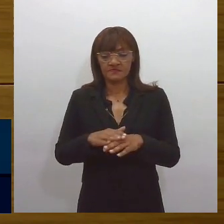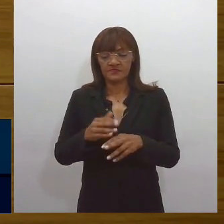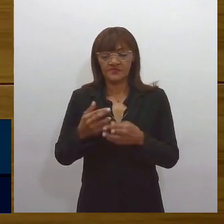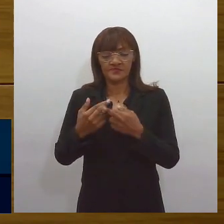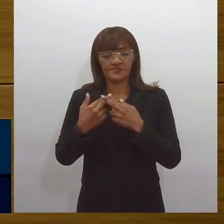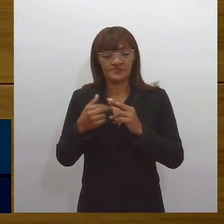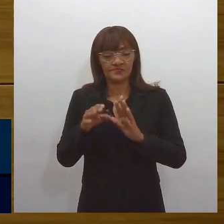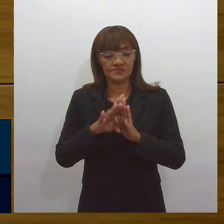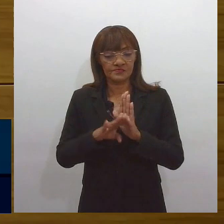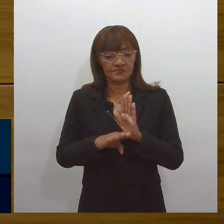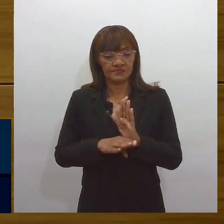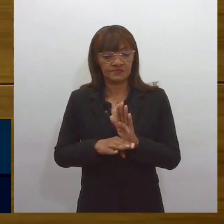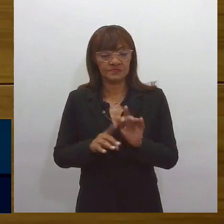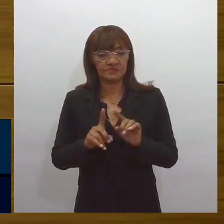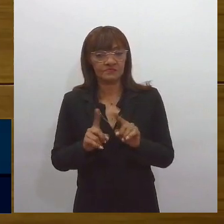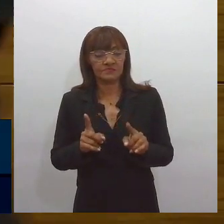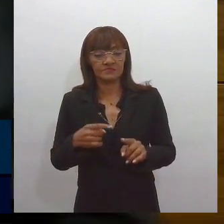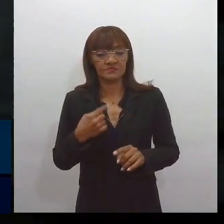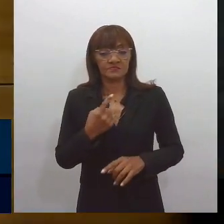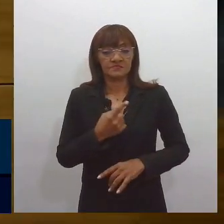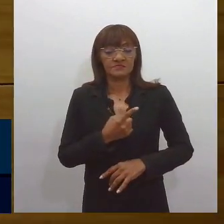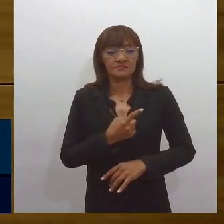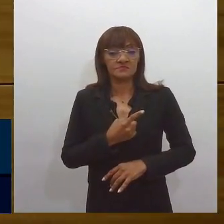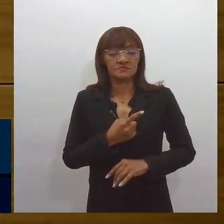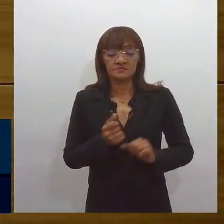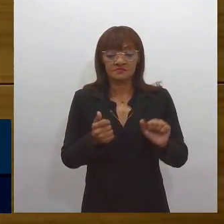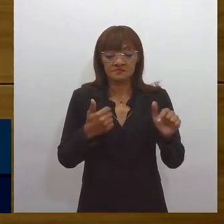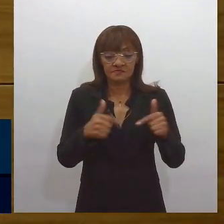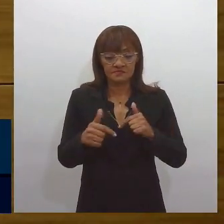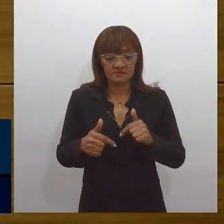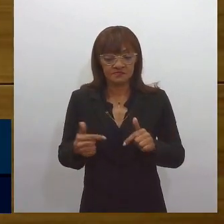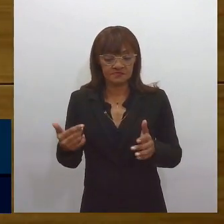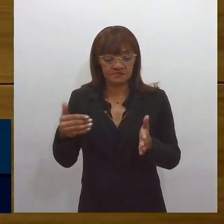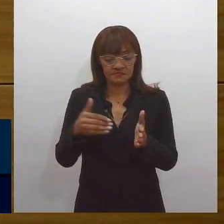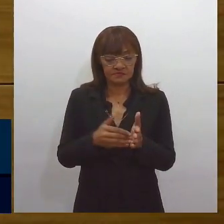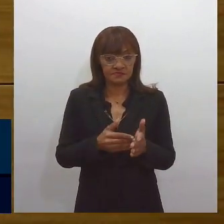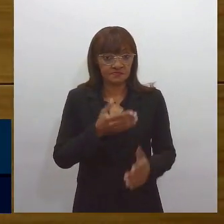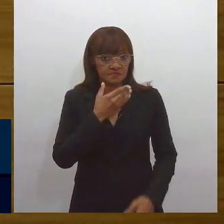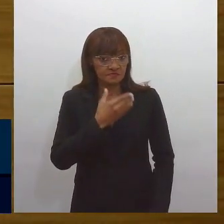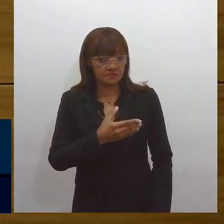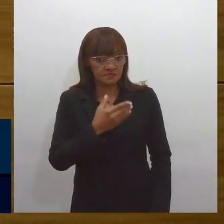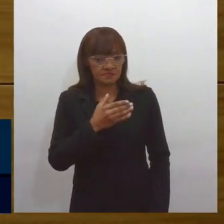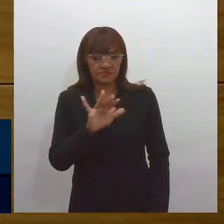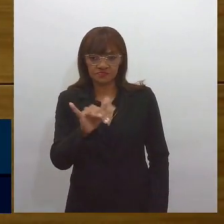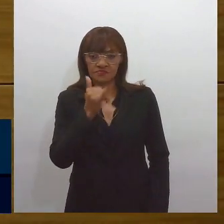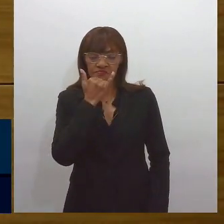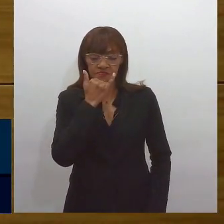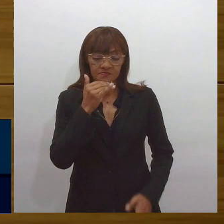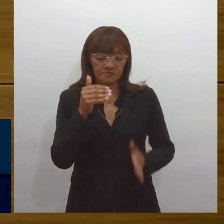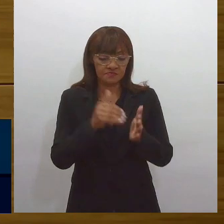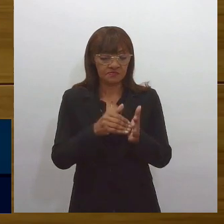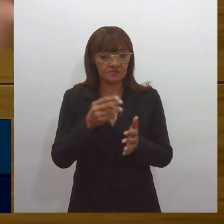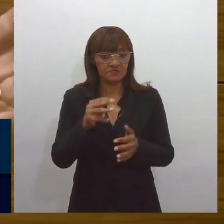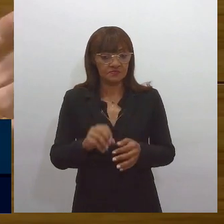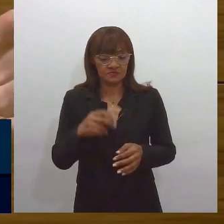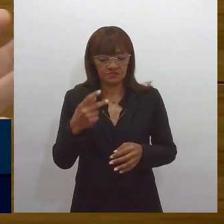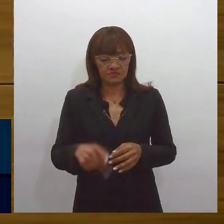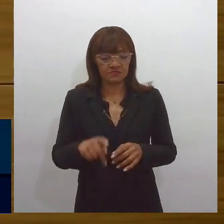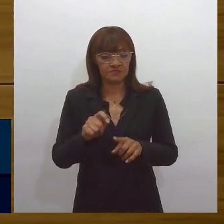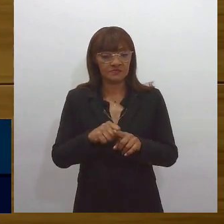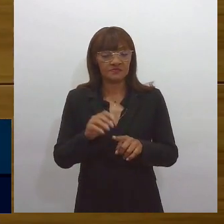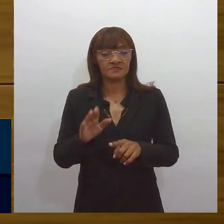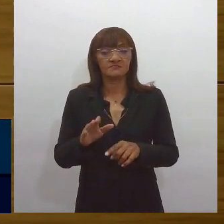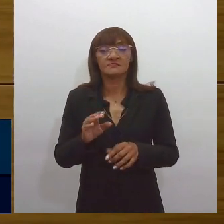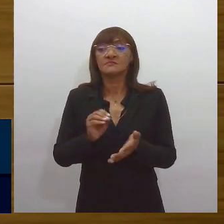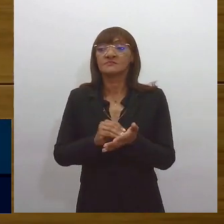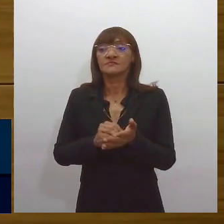forte para até o final desse mês eh termos mais 8 km de duplicação aí prontos de esperando